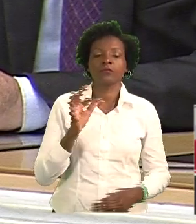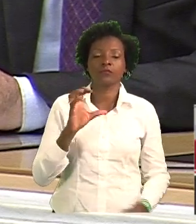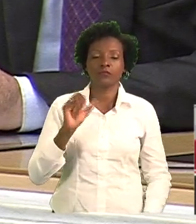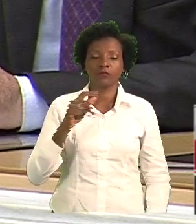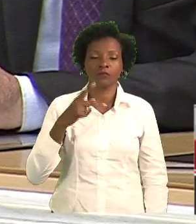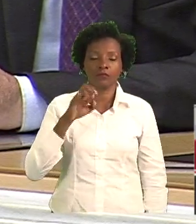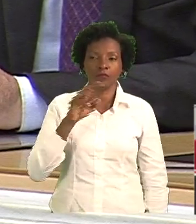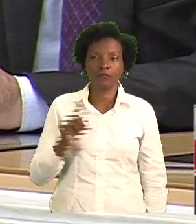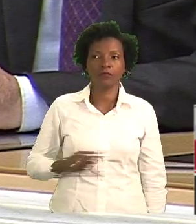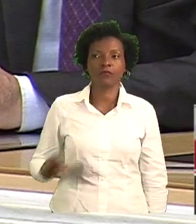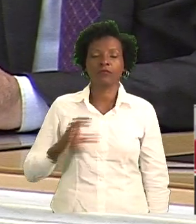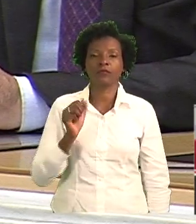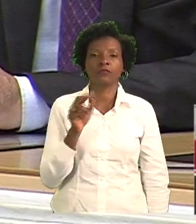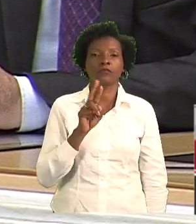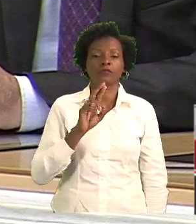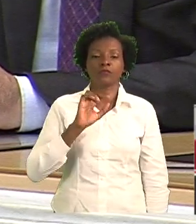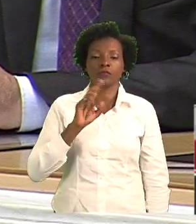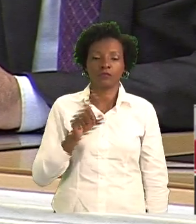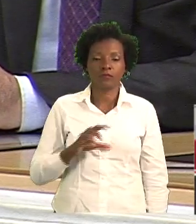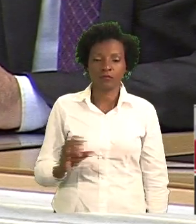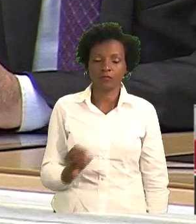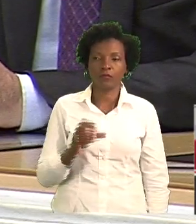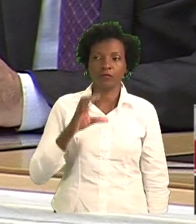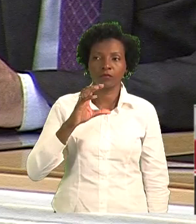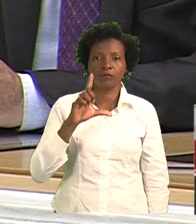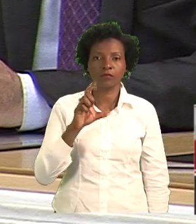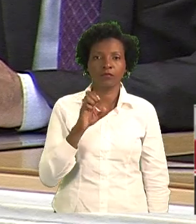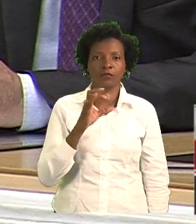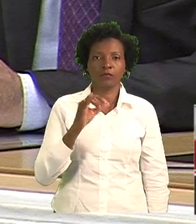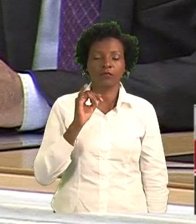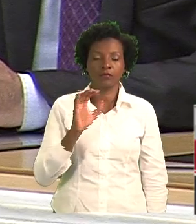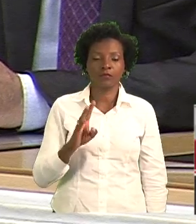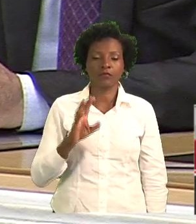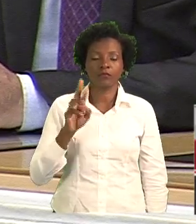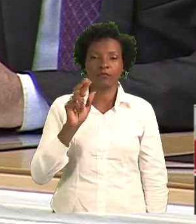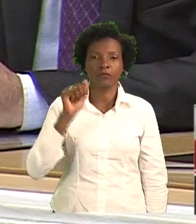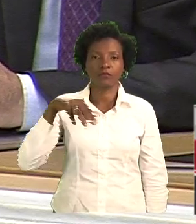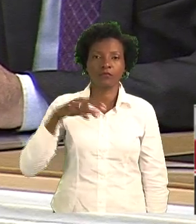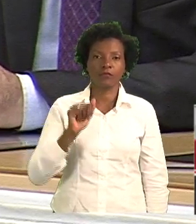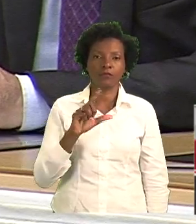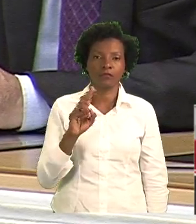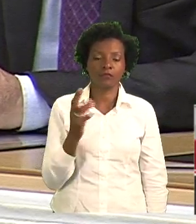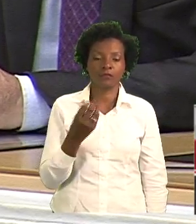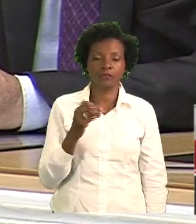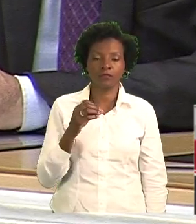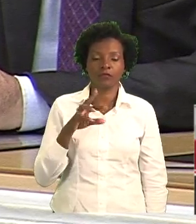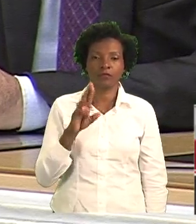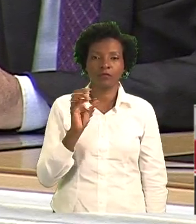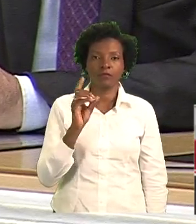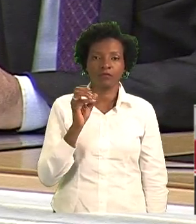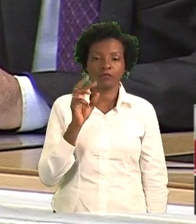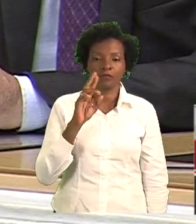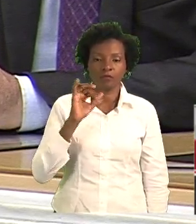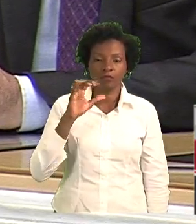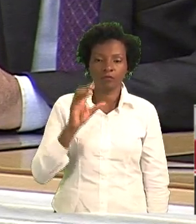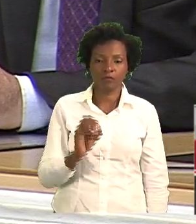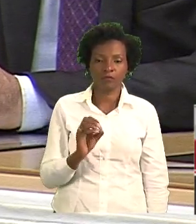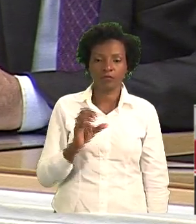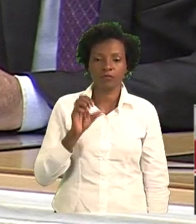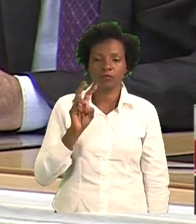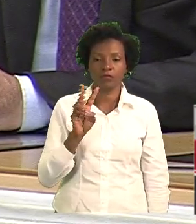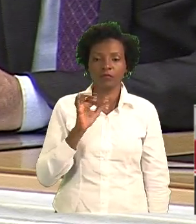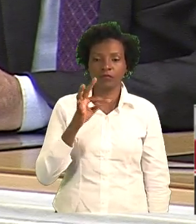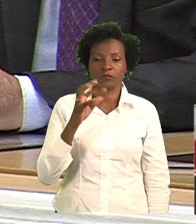josé zico prado leci brandão ramalho da construção rodrigo moraes vitor sapienza e olimpo